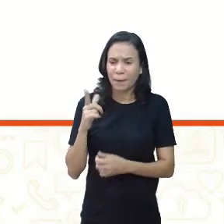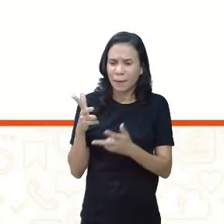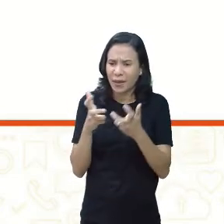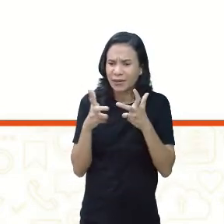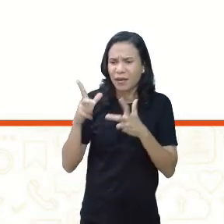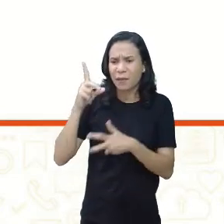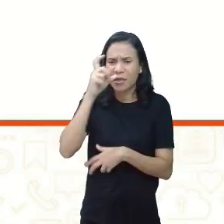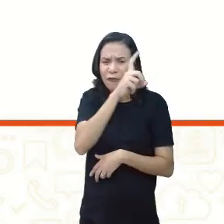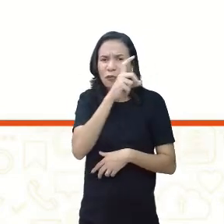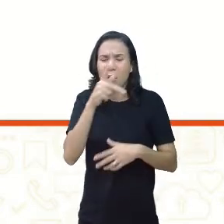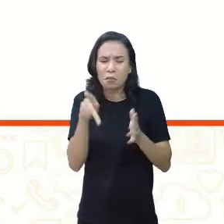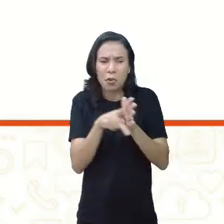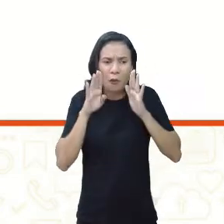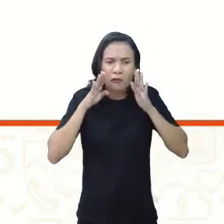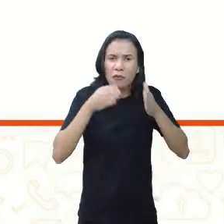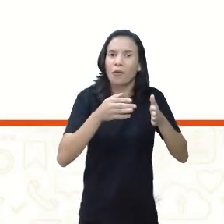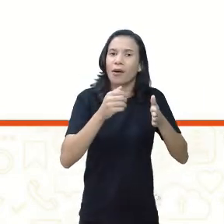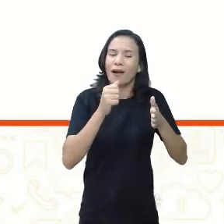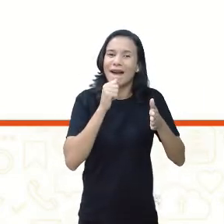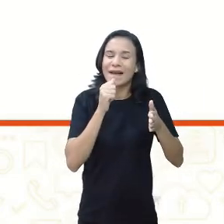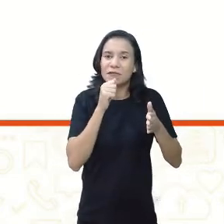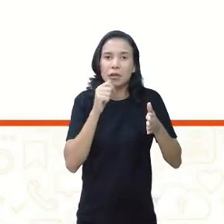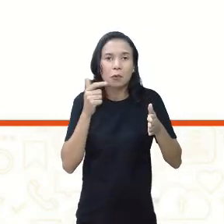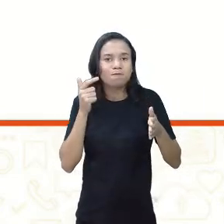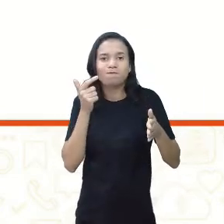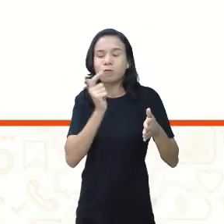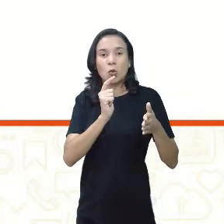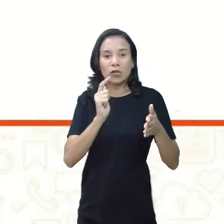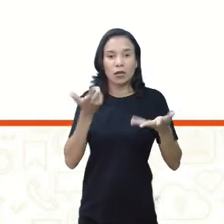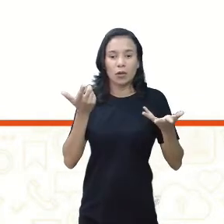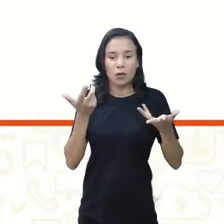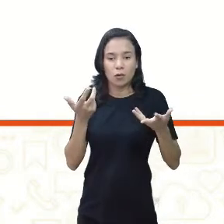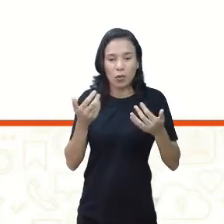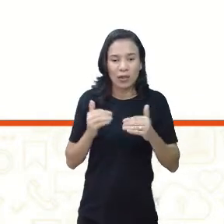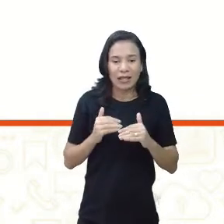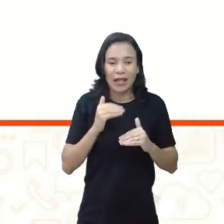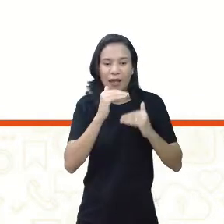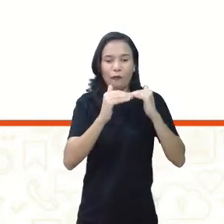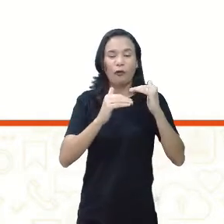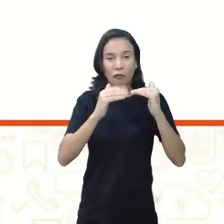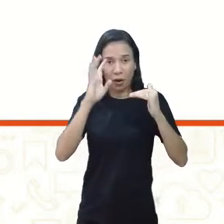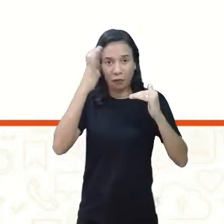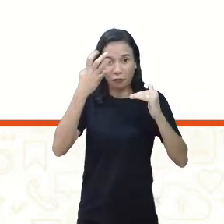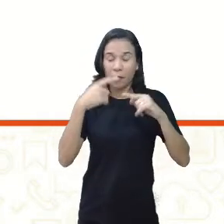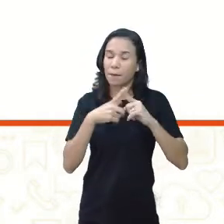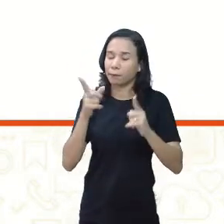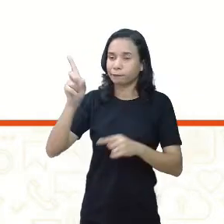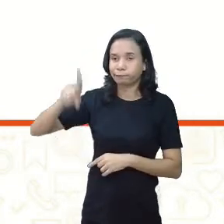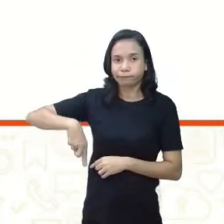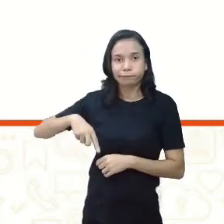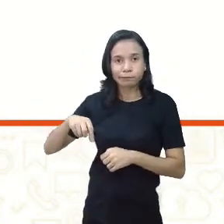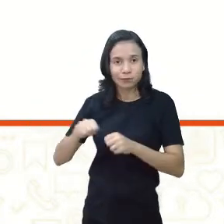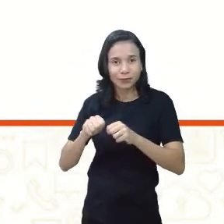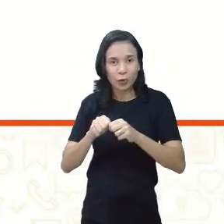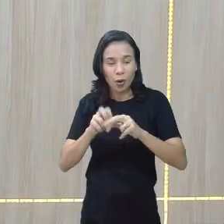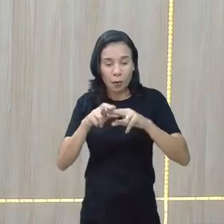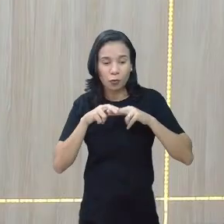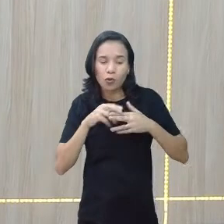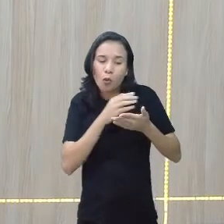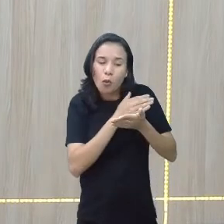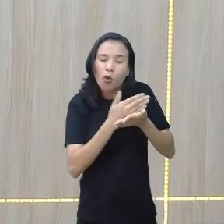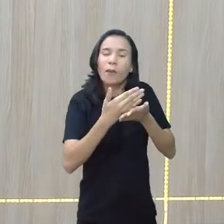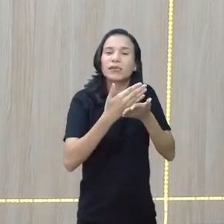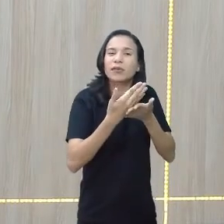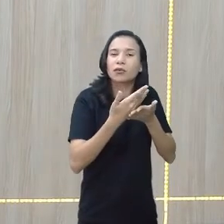muito específicas, né, que ainda não foram construídas, mas que serão provavelmente. E aí, a partir do